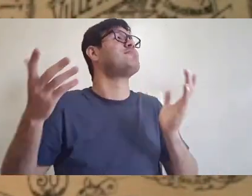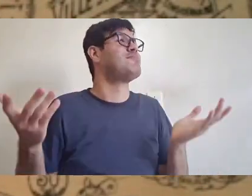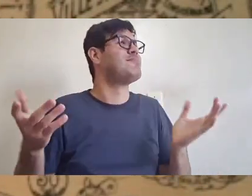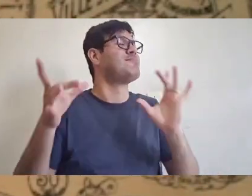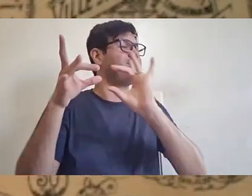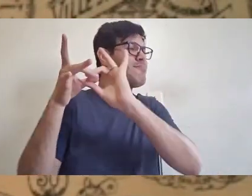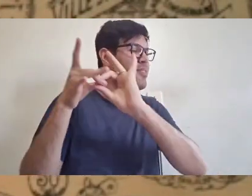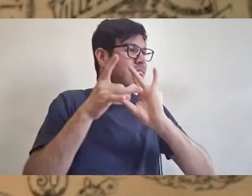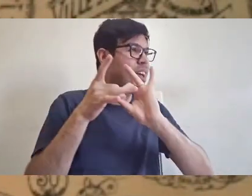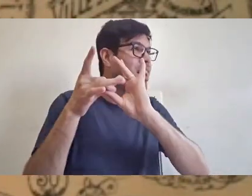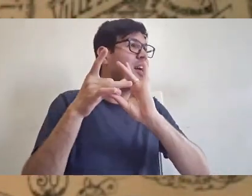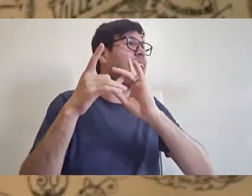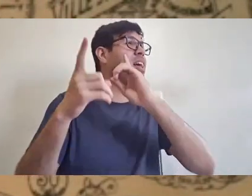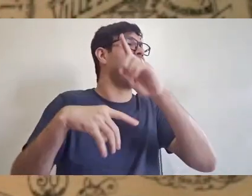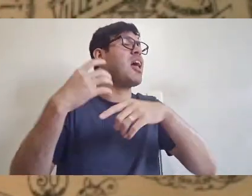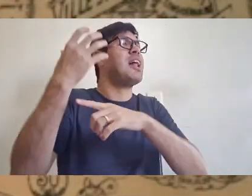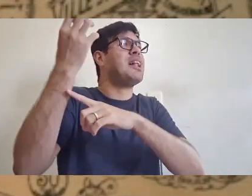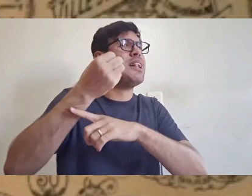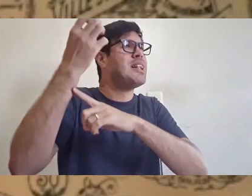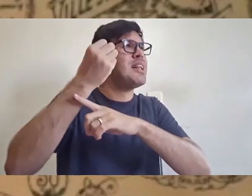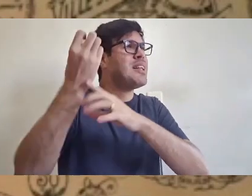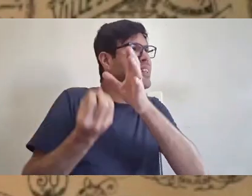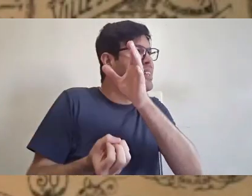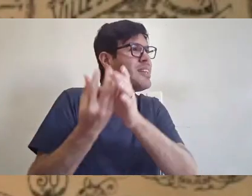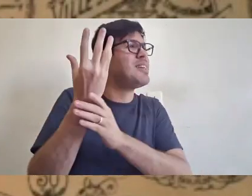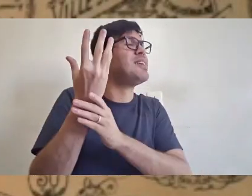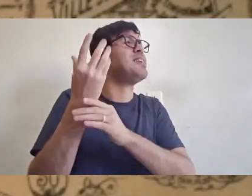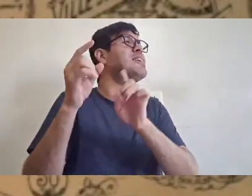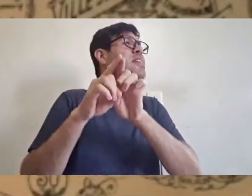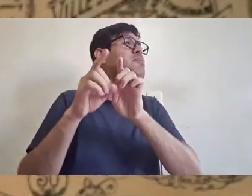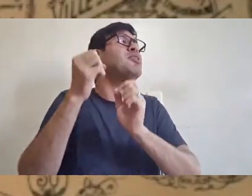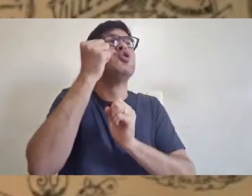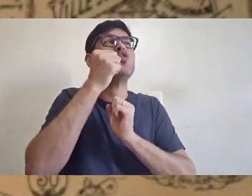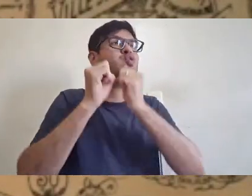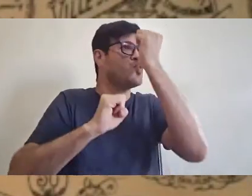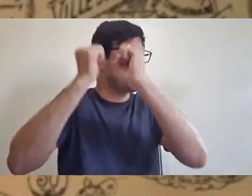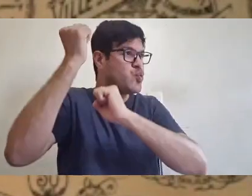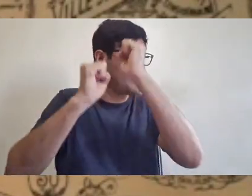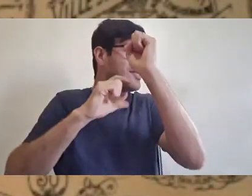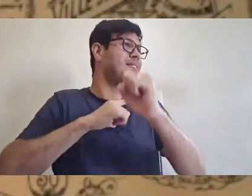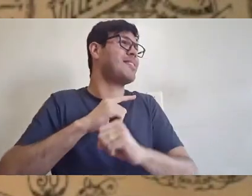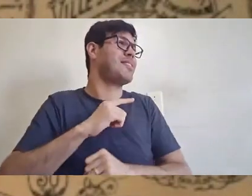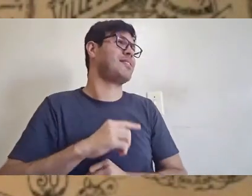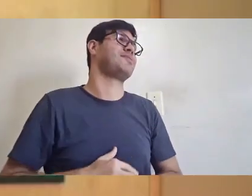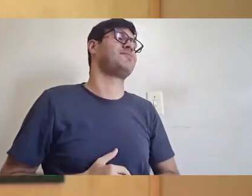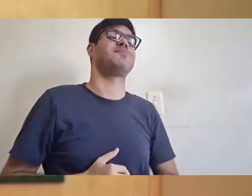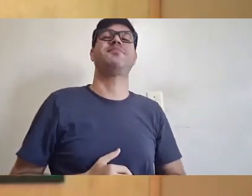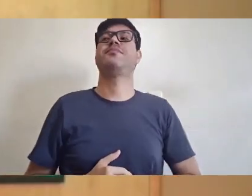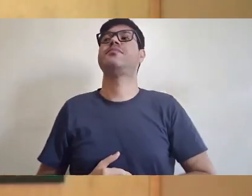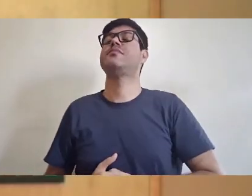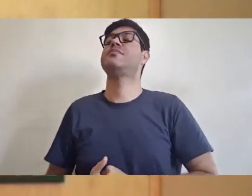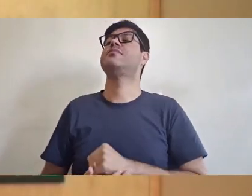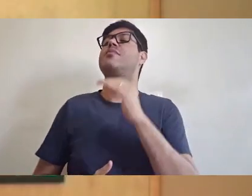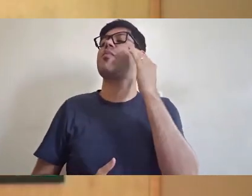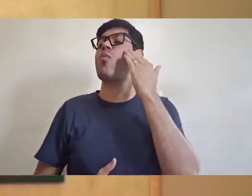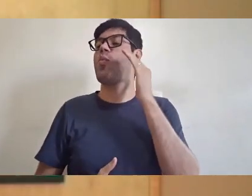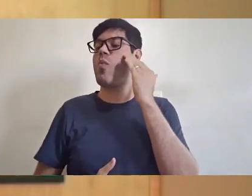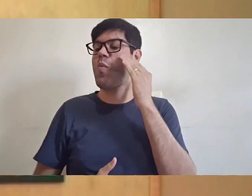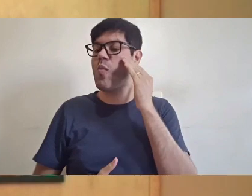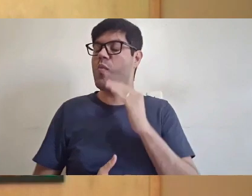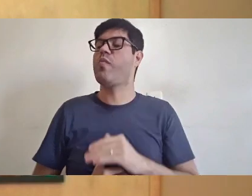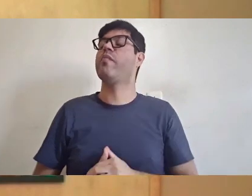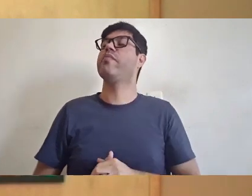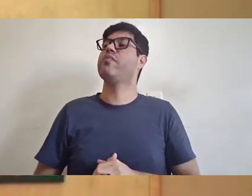de leite e a indústria de suco. Então, mas aí esse dia da sopa de pedra que me chamou a atenção.